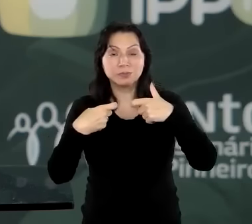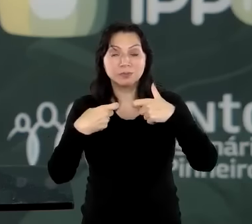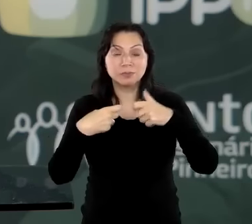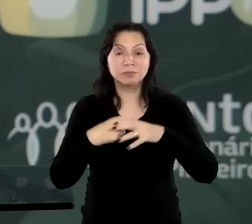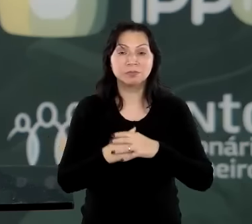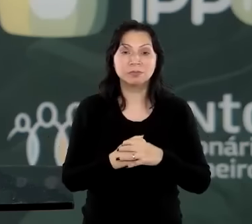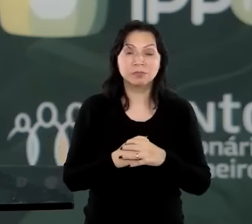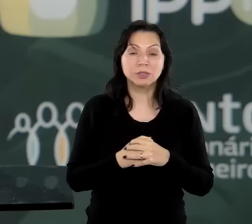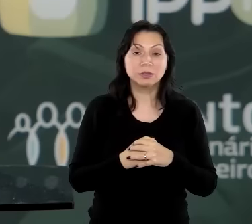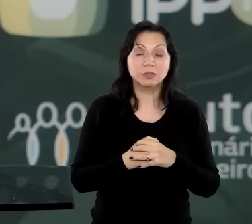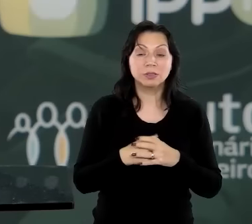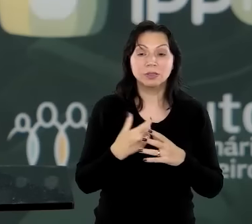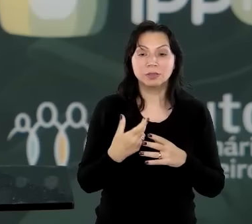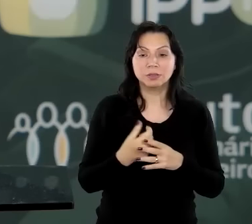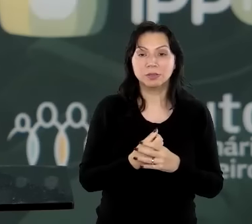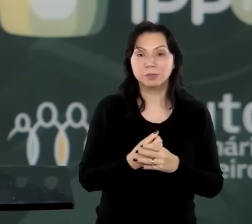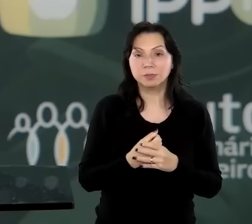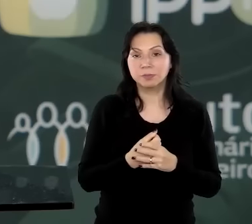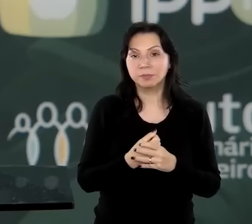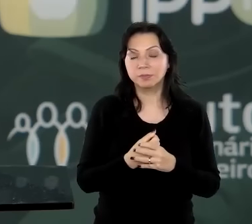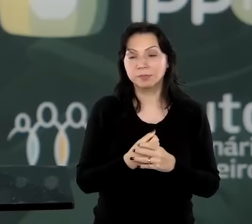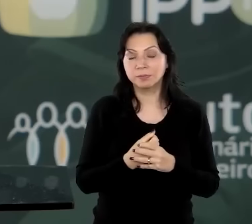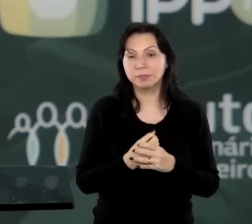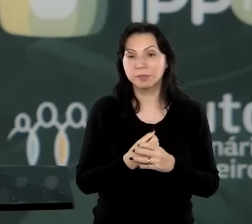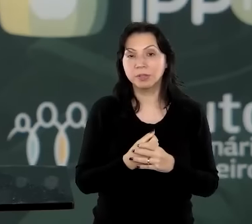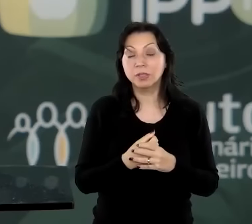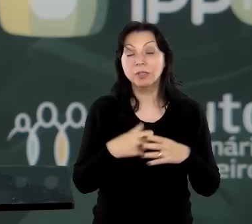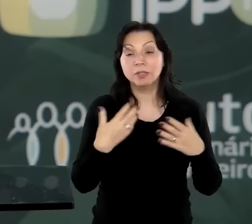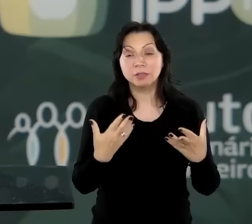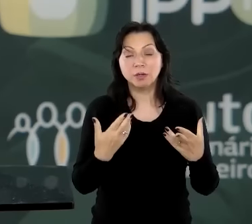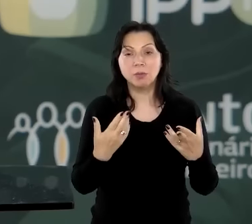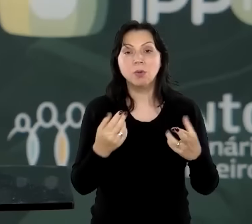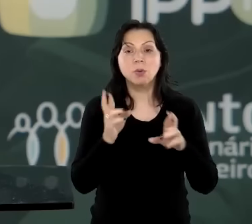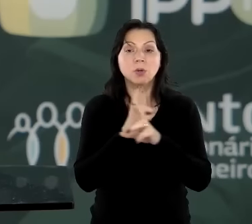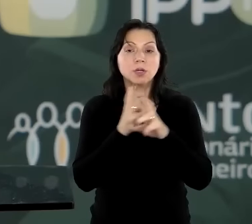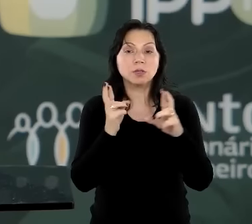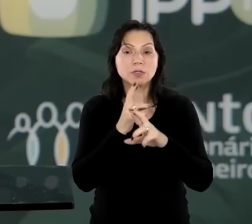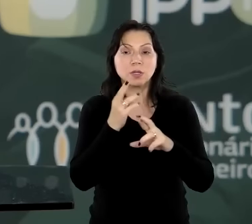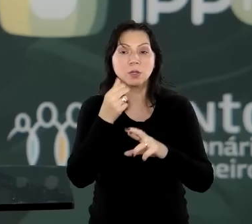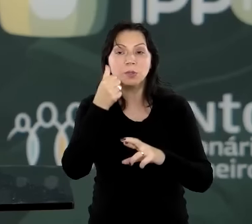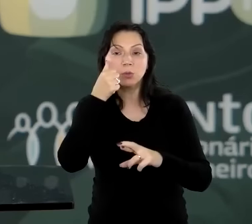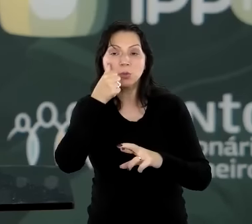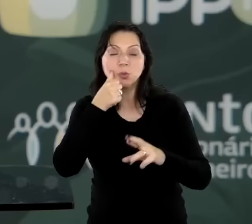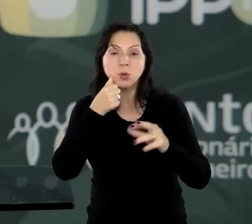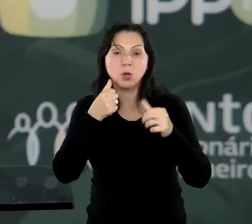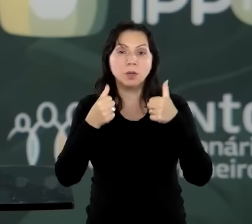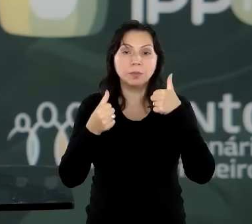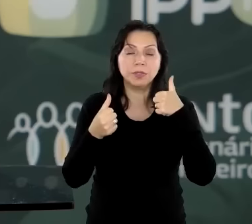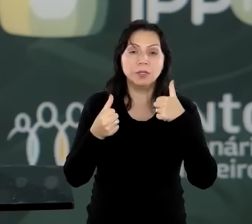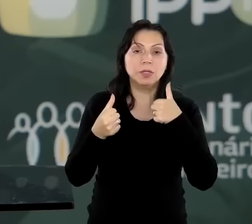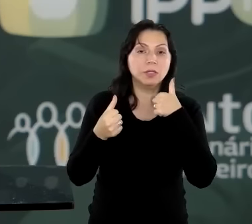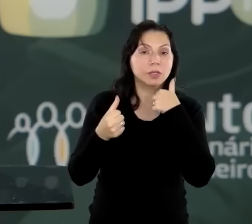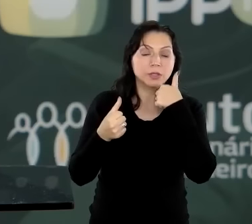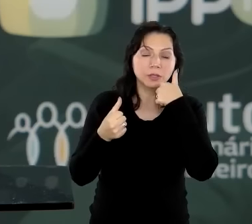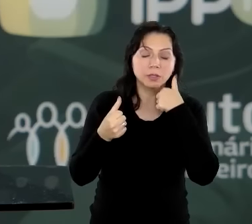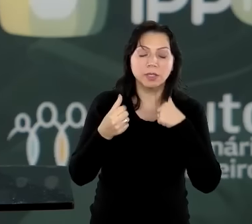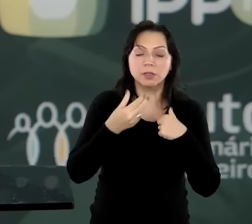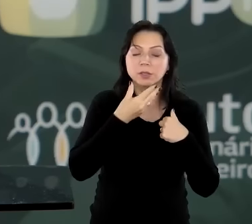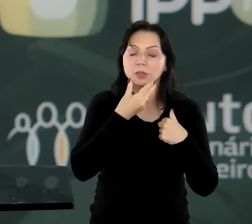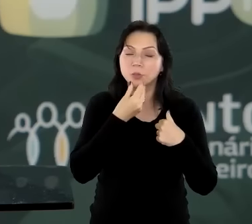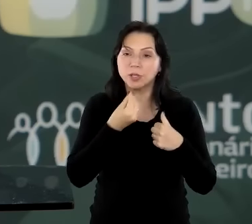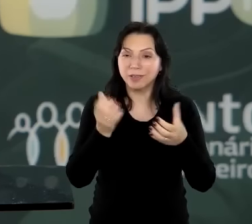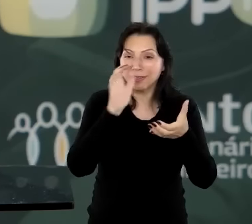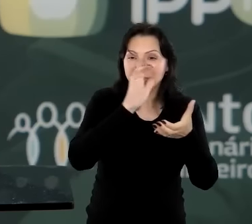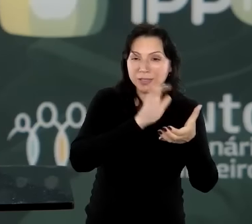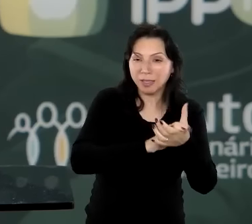O que o autor dos Hebreus está dizendo, é que a relação entre marido e mulher precisa ser uma relação de fidelidade,